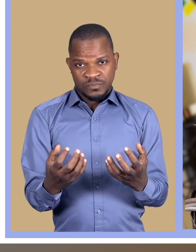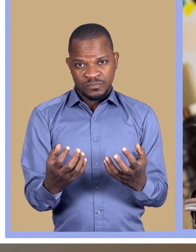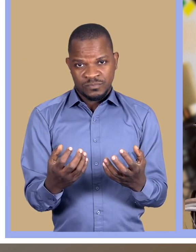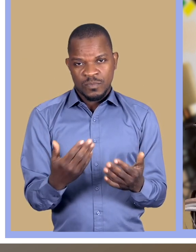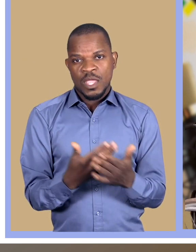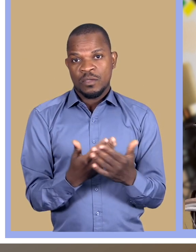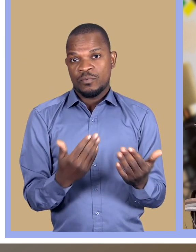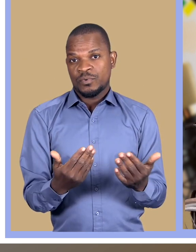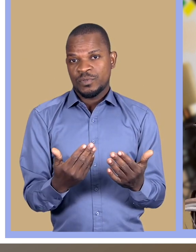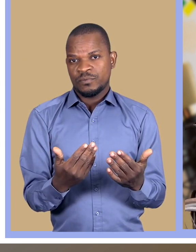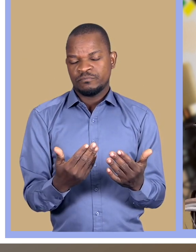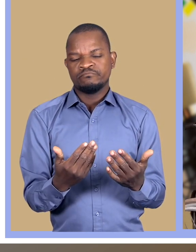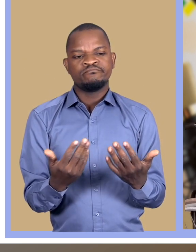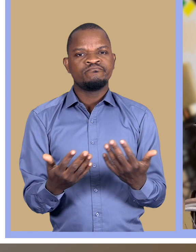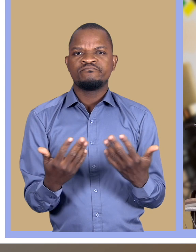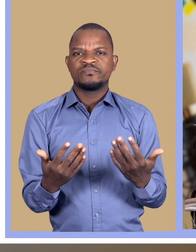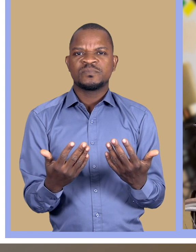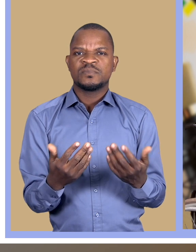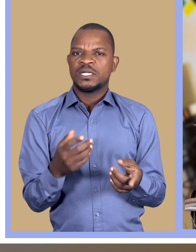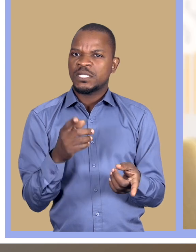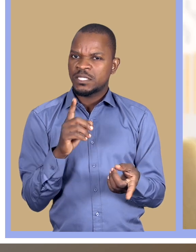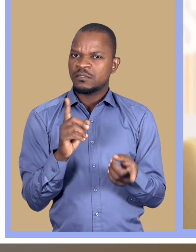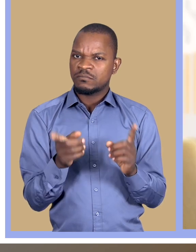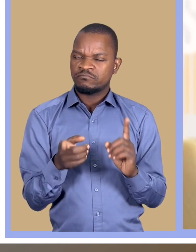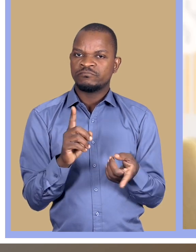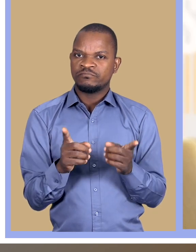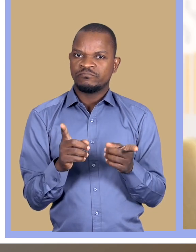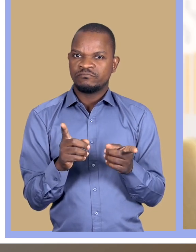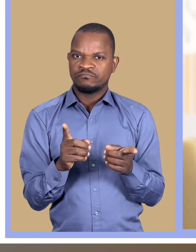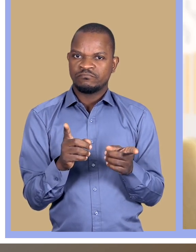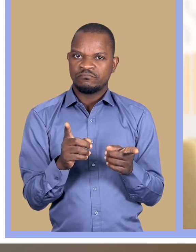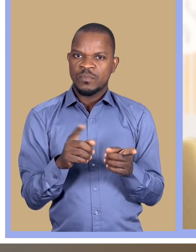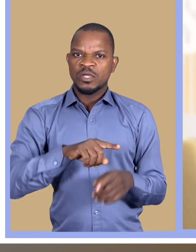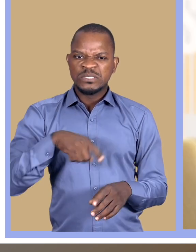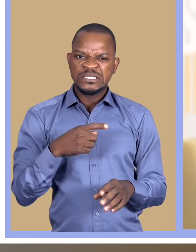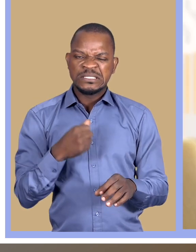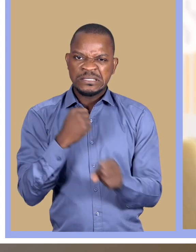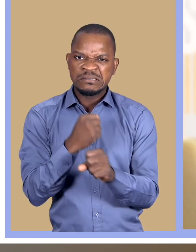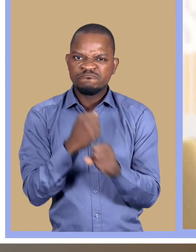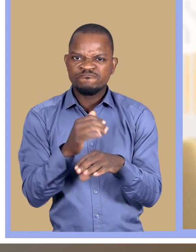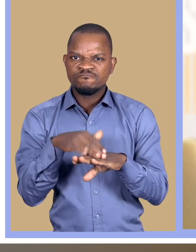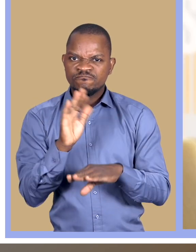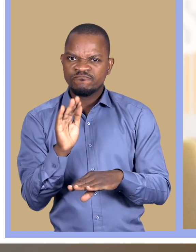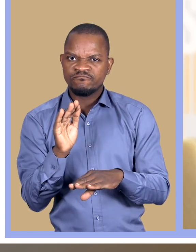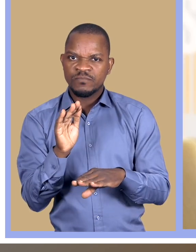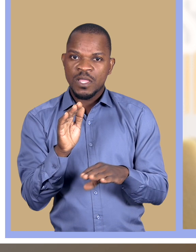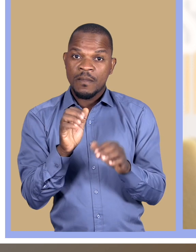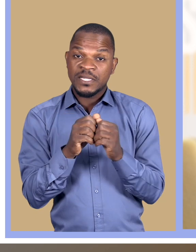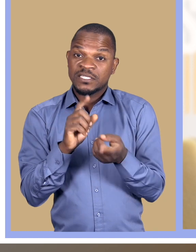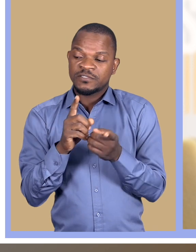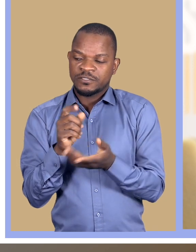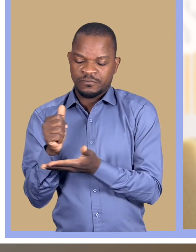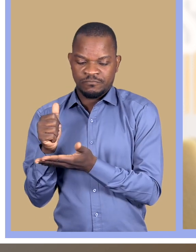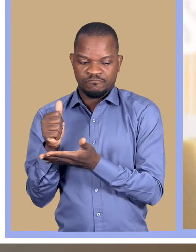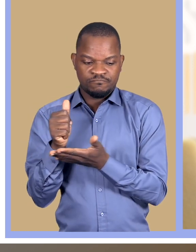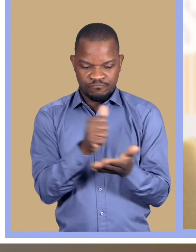que, se calhar, metade do que nós poderíamos fazer, ou então, se nós tivéssemos a capacidade de